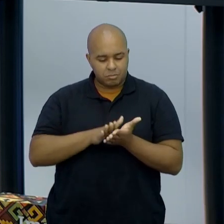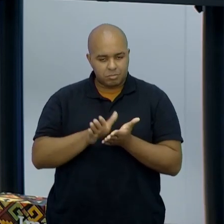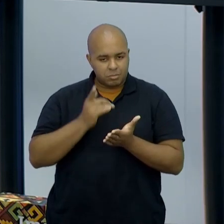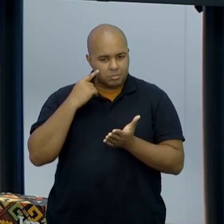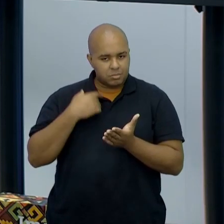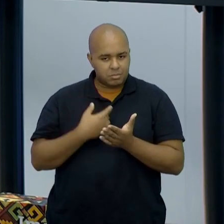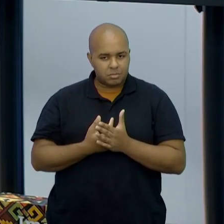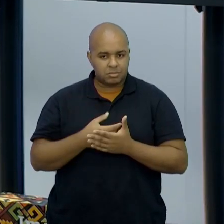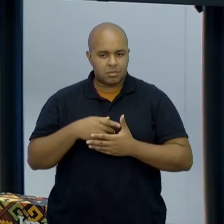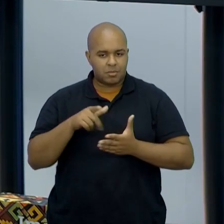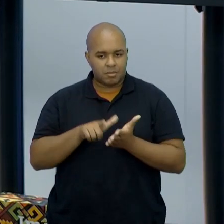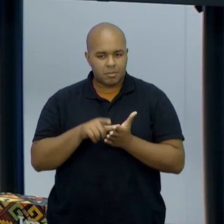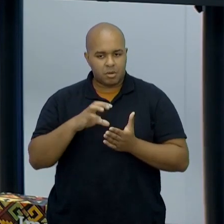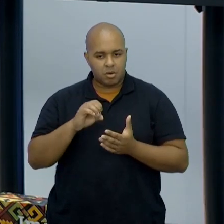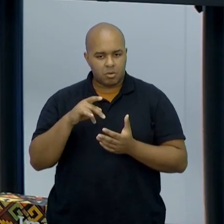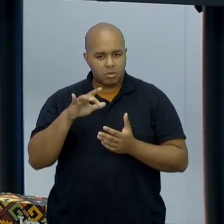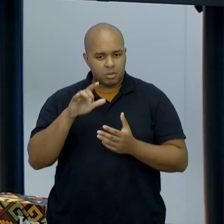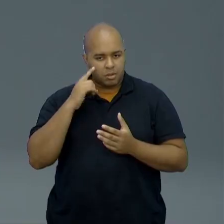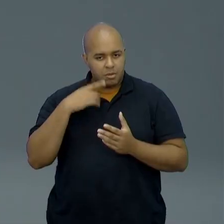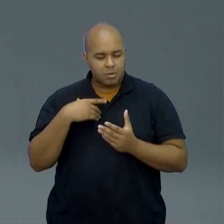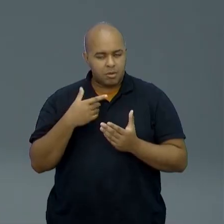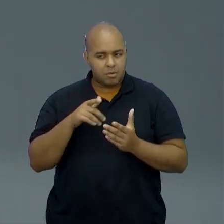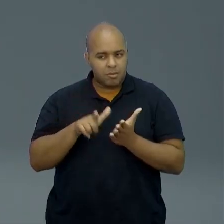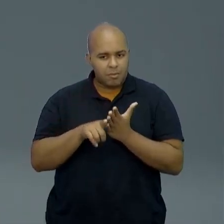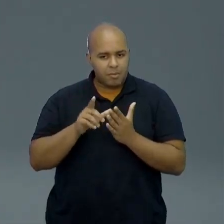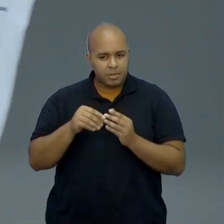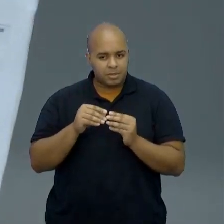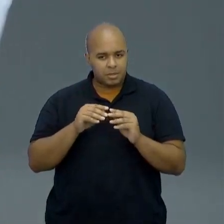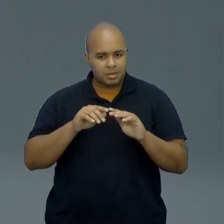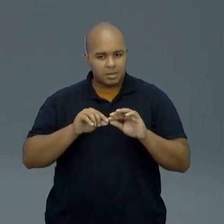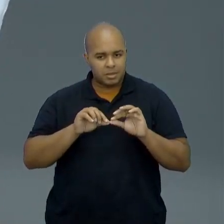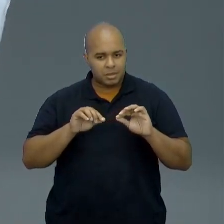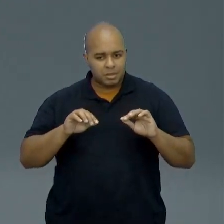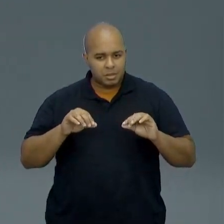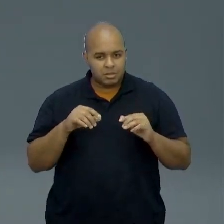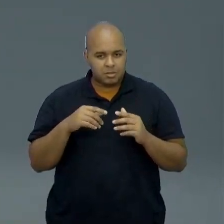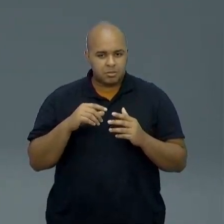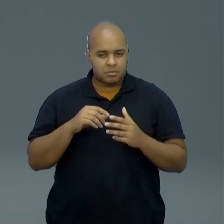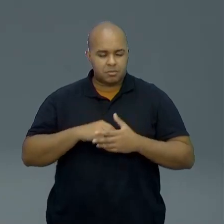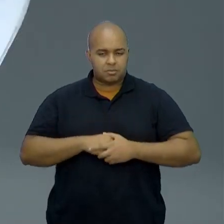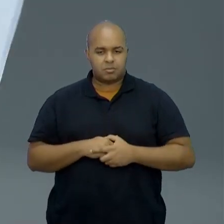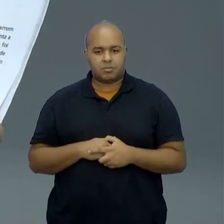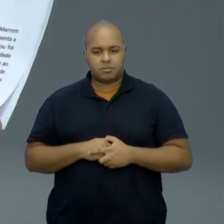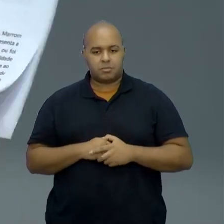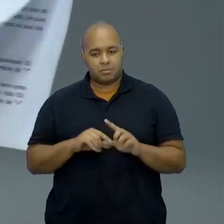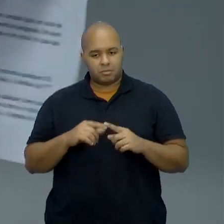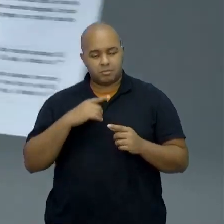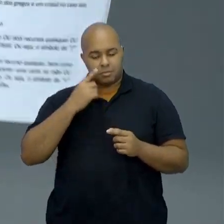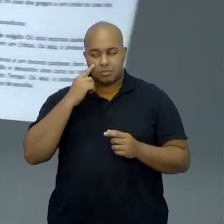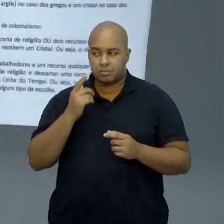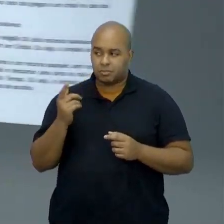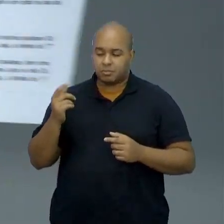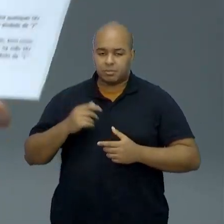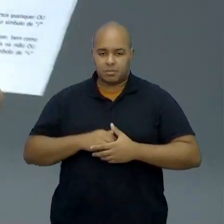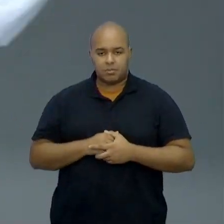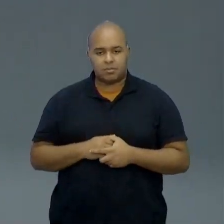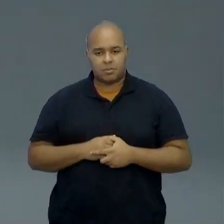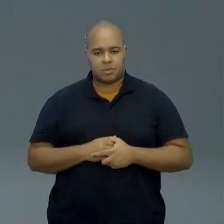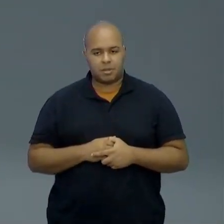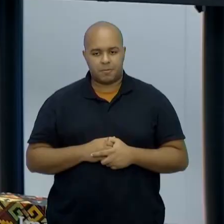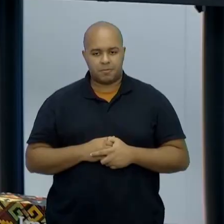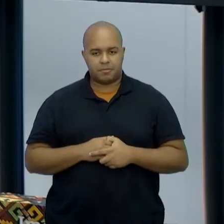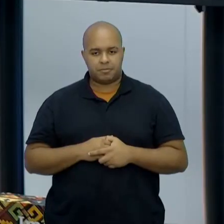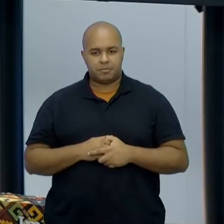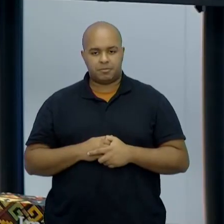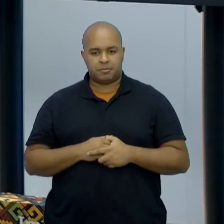papel couché, que é aquele papel que ele é mais liso e menos poroso. Mas está aqui, ó, aqui, blá, blá,